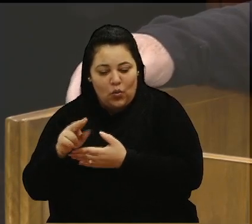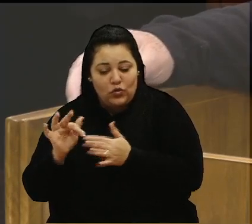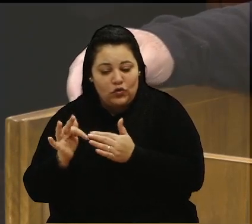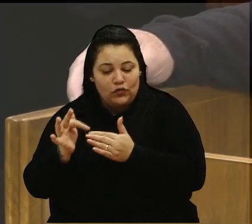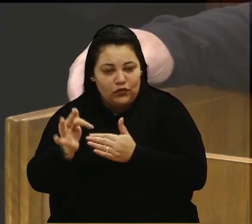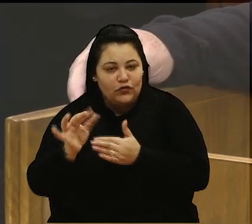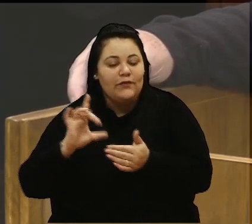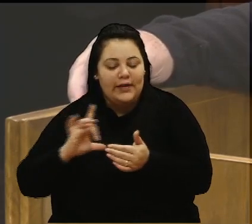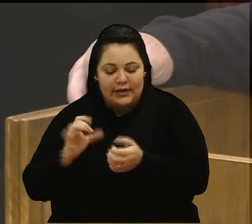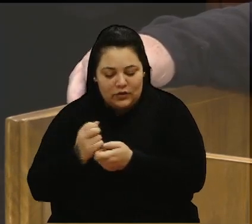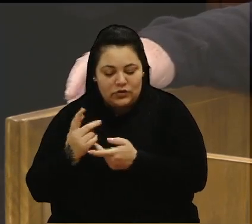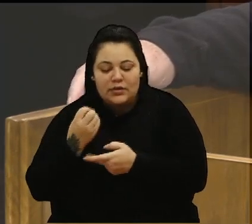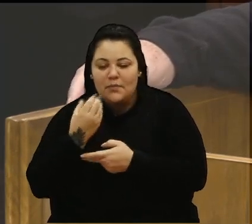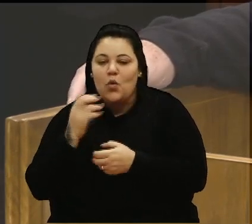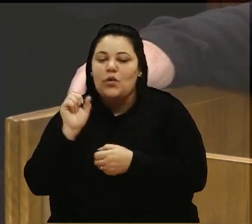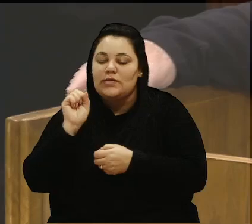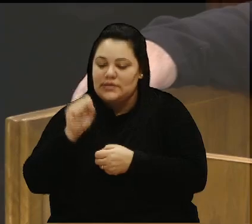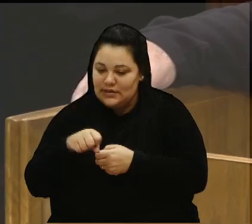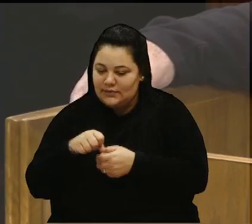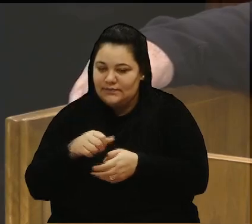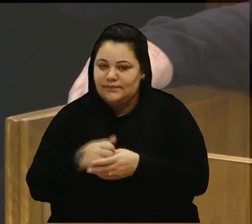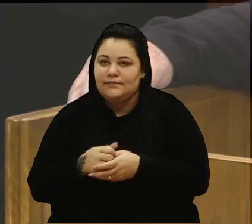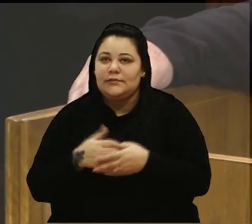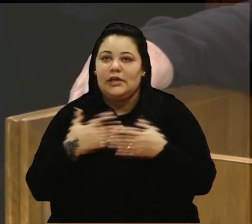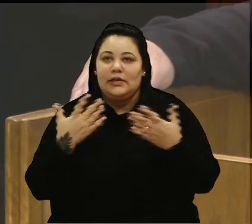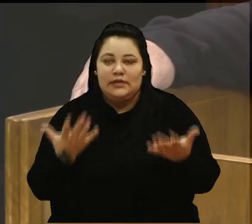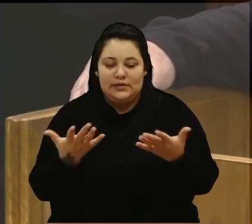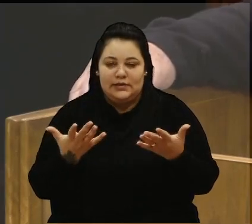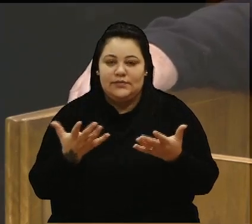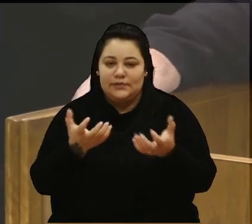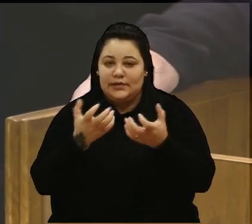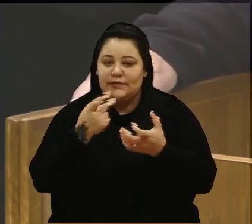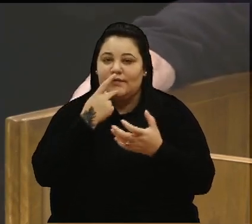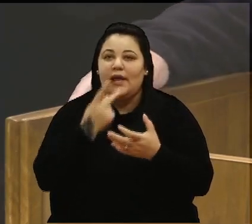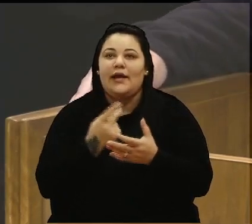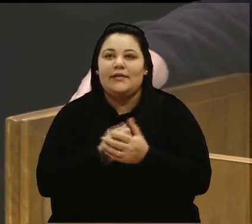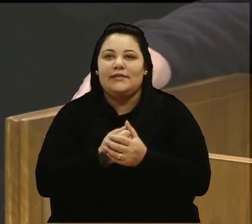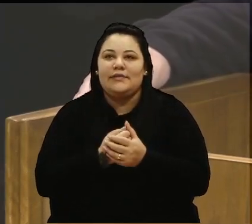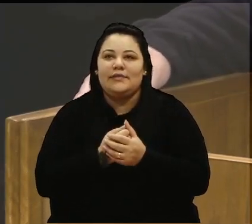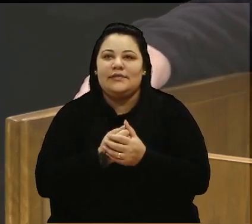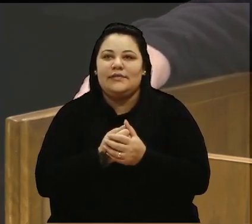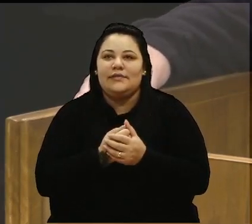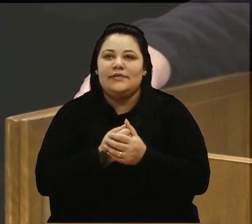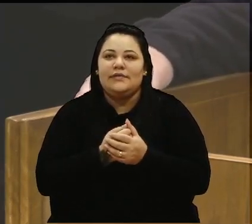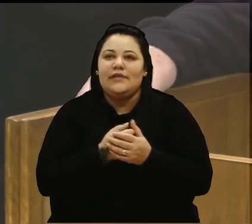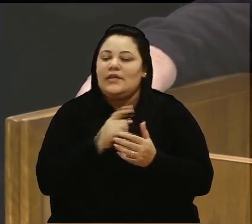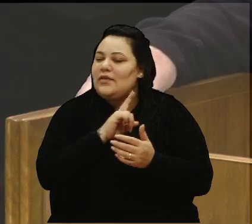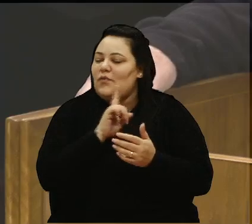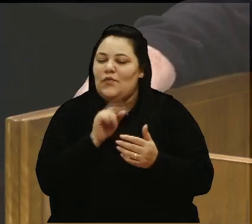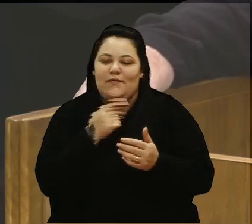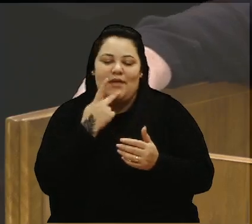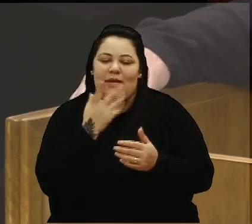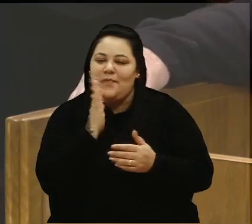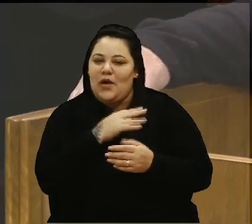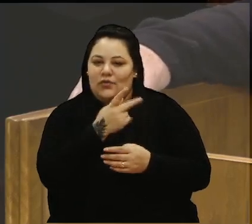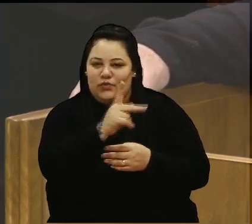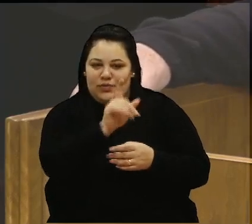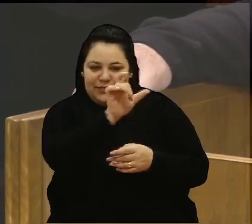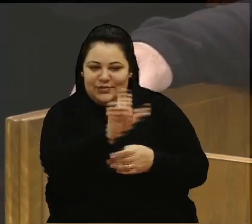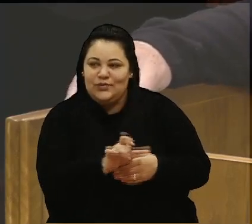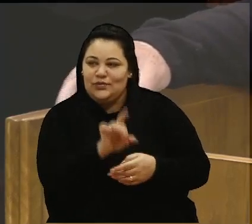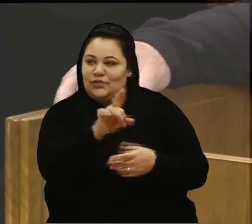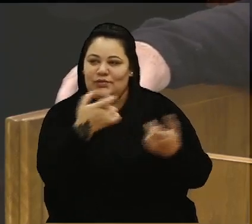essa expectativa. Então, fica aqui, Toninho, não é nenhum desagravo à sua pessoa, porque Vossa Senhoria não precisa